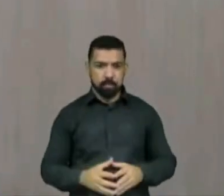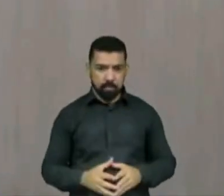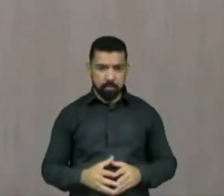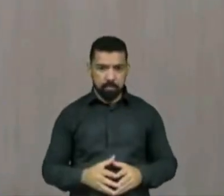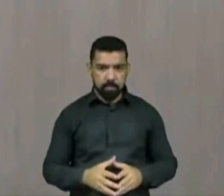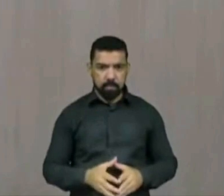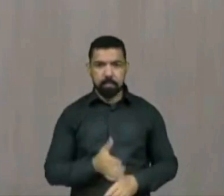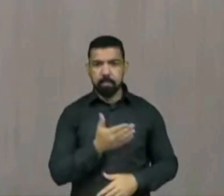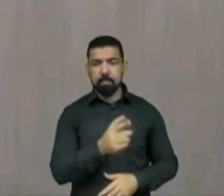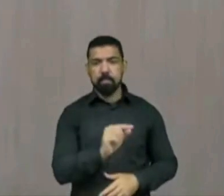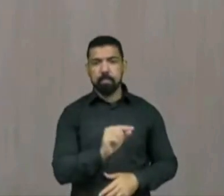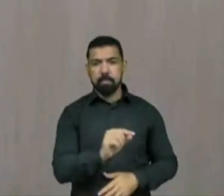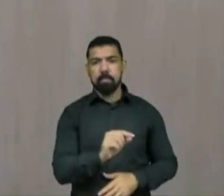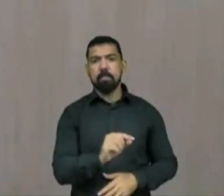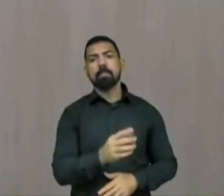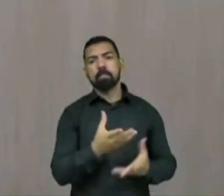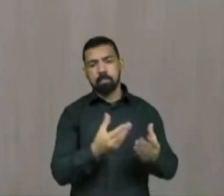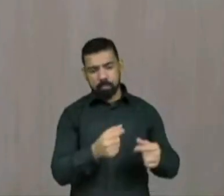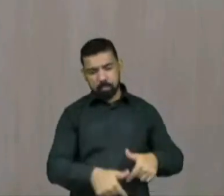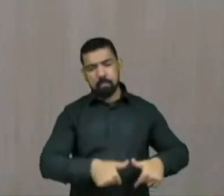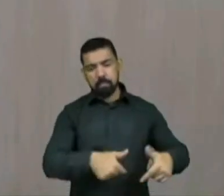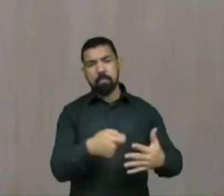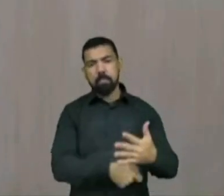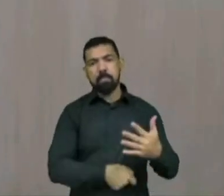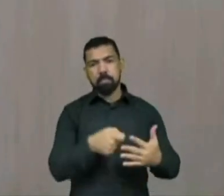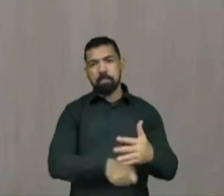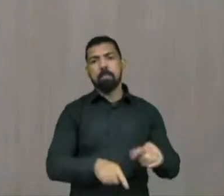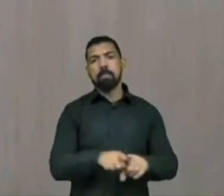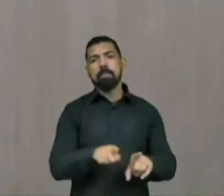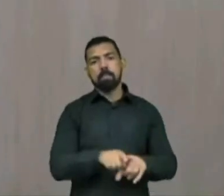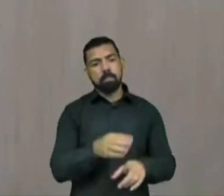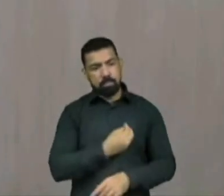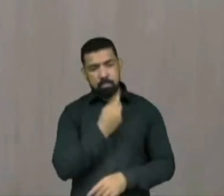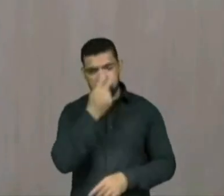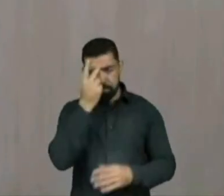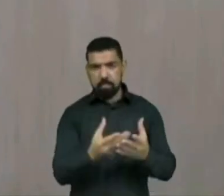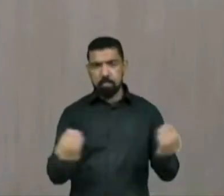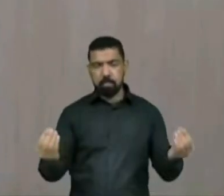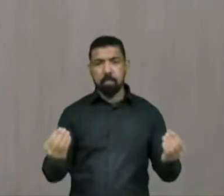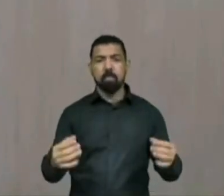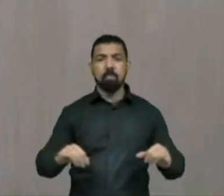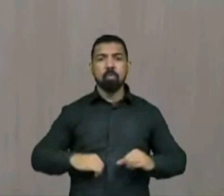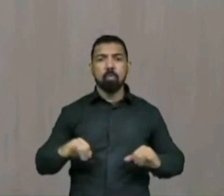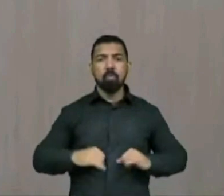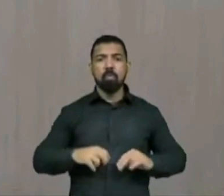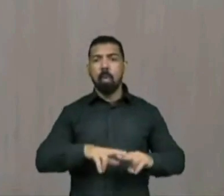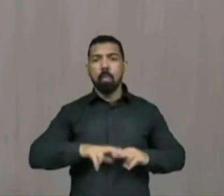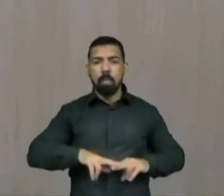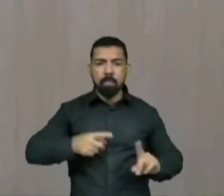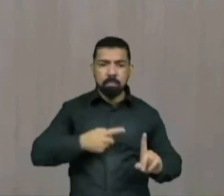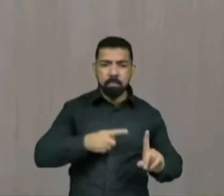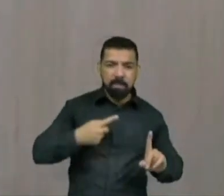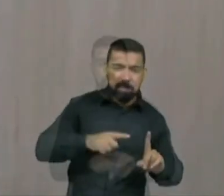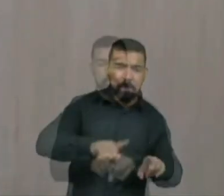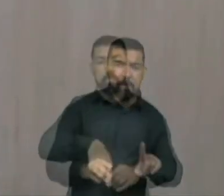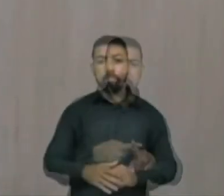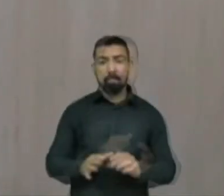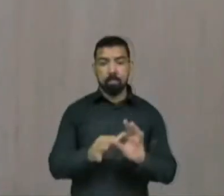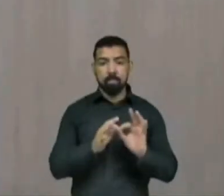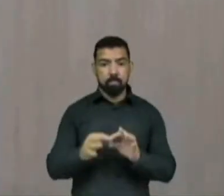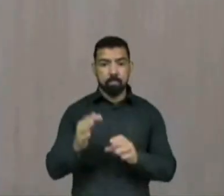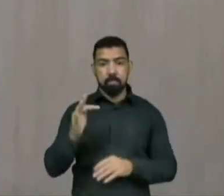foi à custa de muitas lutas, de vidas, enfrentando a tortura, o exílio e toda sorte de